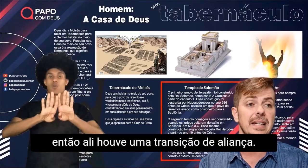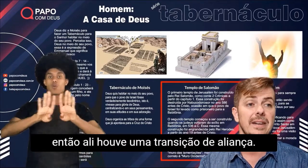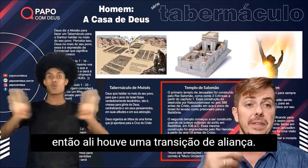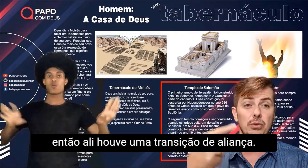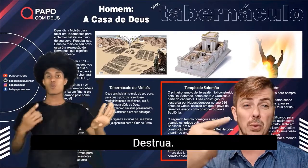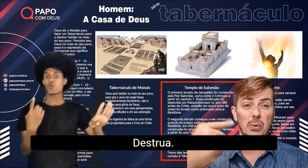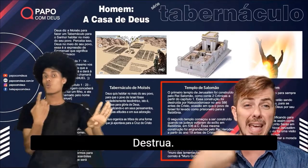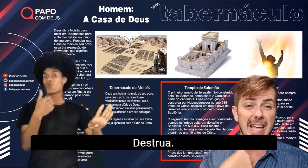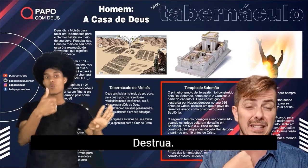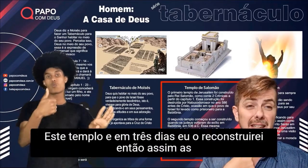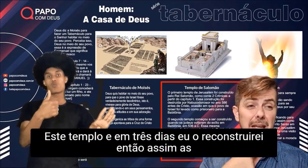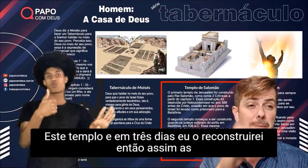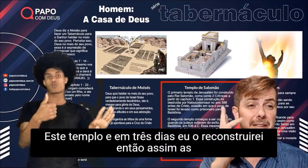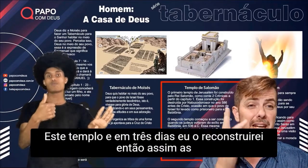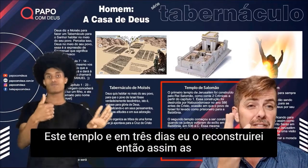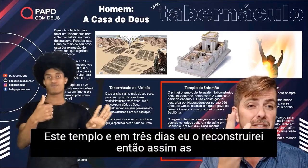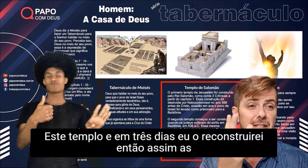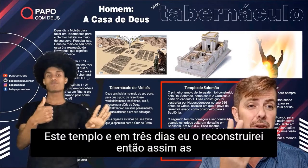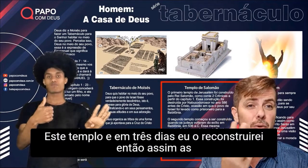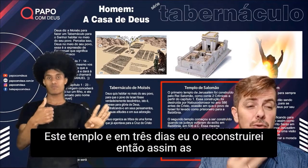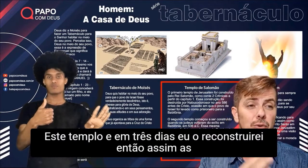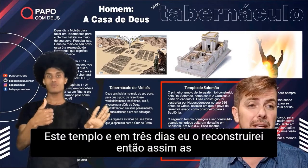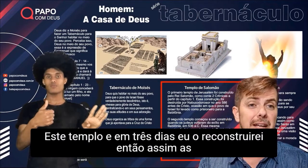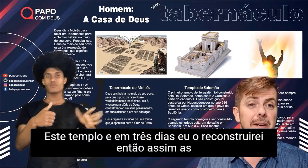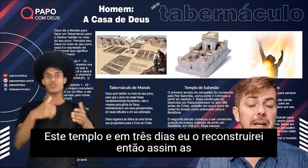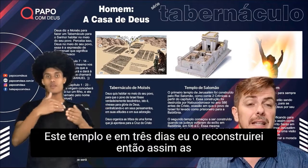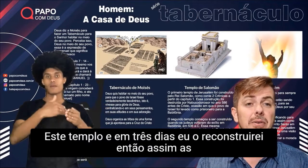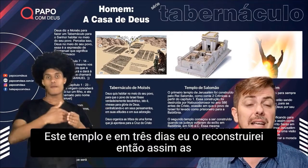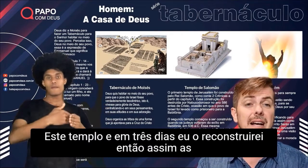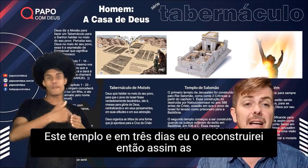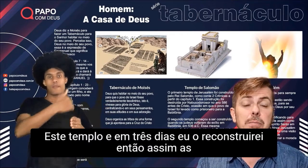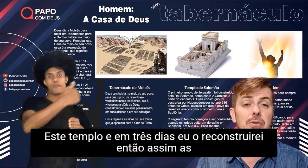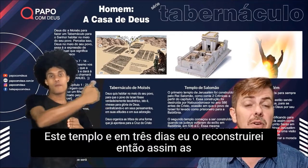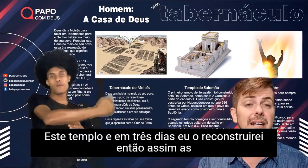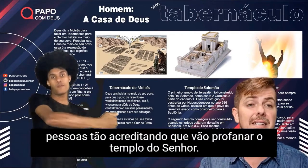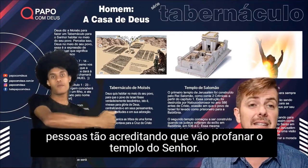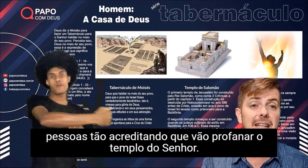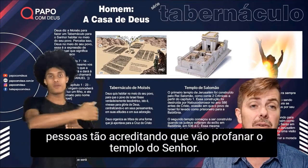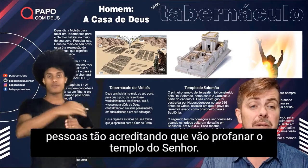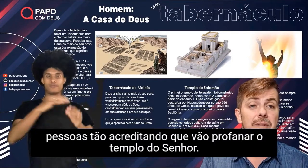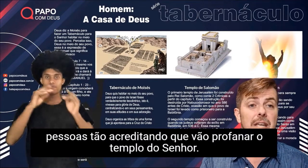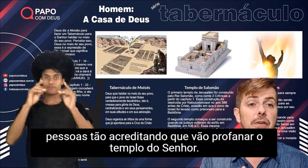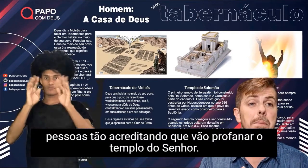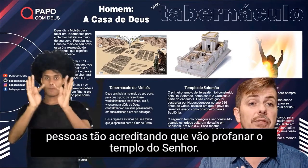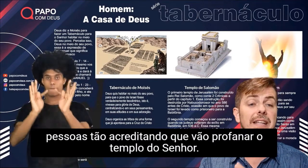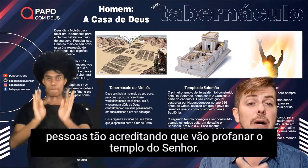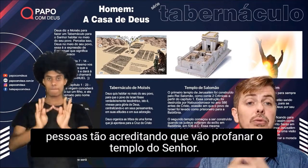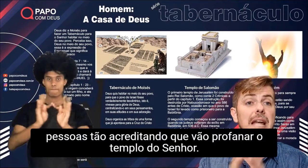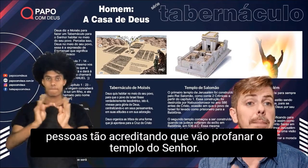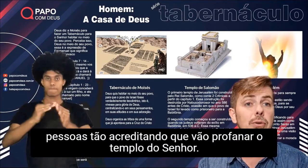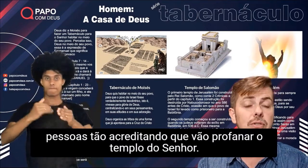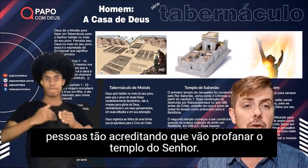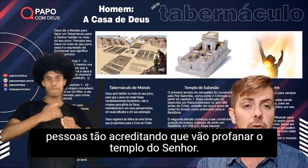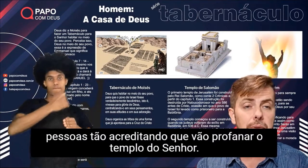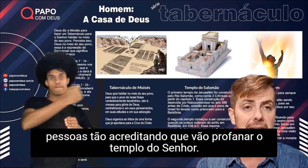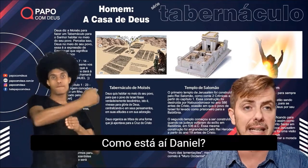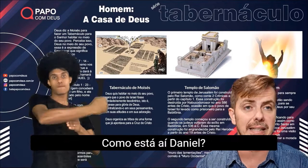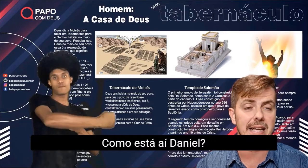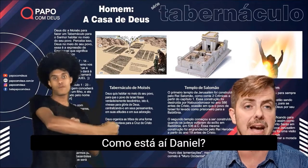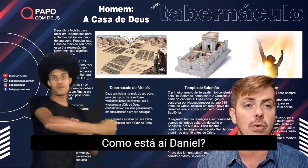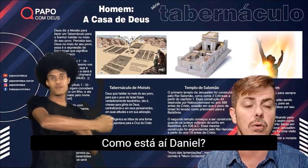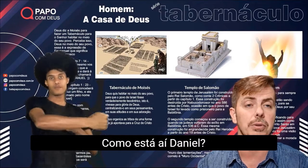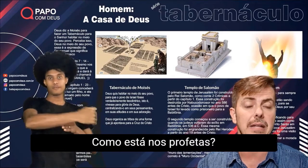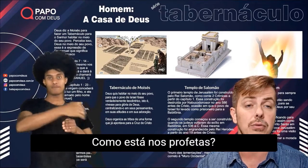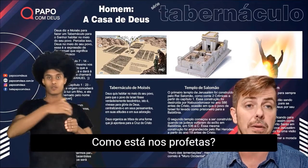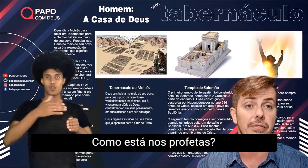de aliança. Destruam esse templo, em 3 dias eu reconstruirei. Então assim, as pessoas estão acreditando que vão profanar o templo do Senhor, como está lá